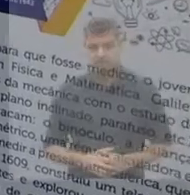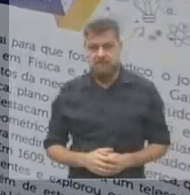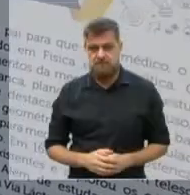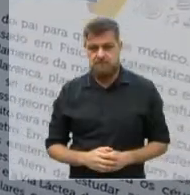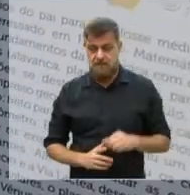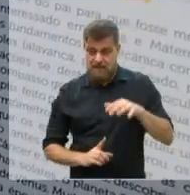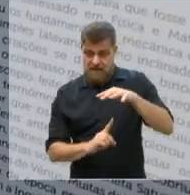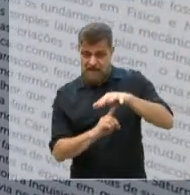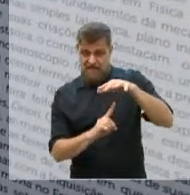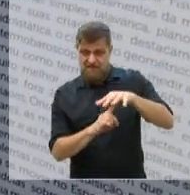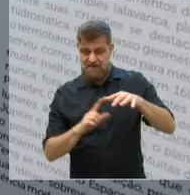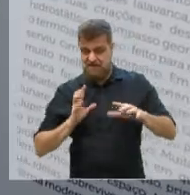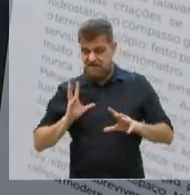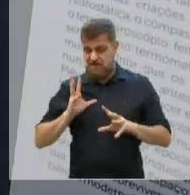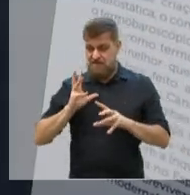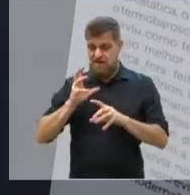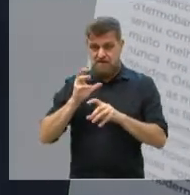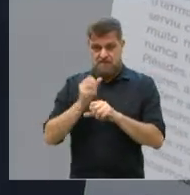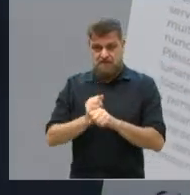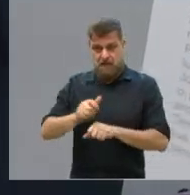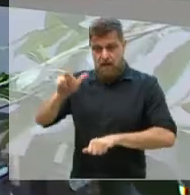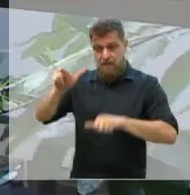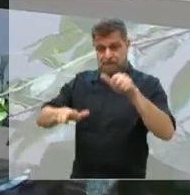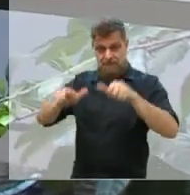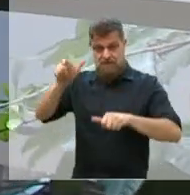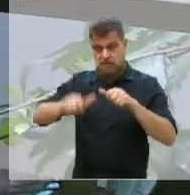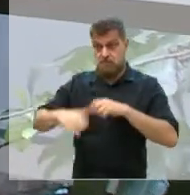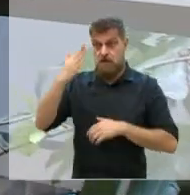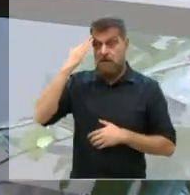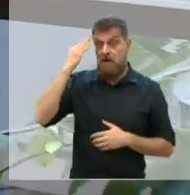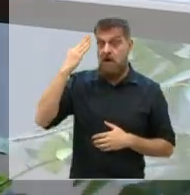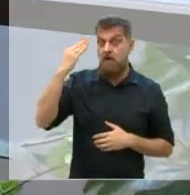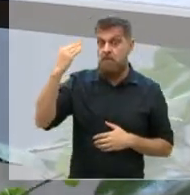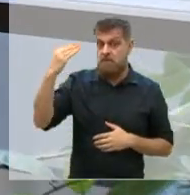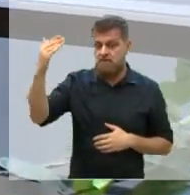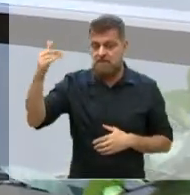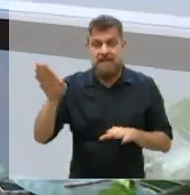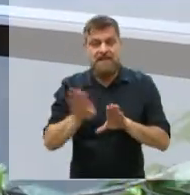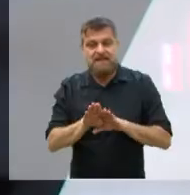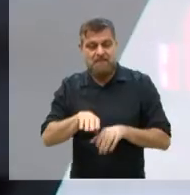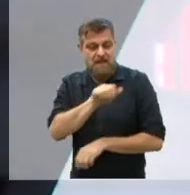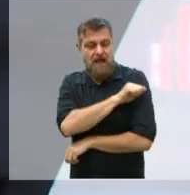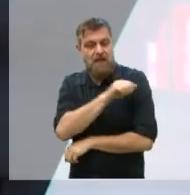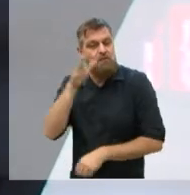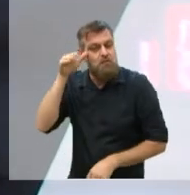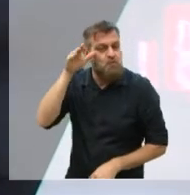A feira reuniu cientistas de renome e muita gente curiosa.